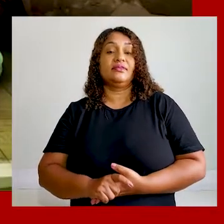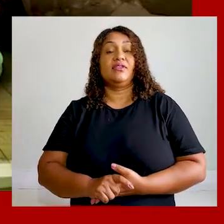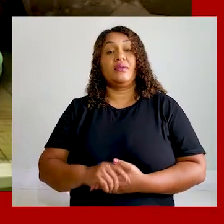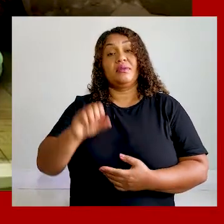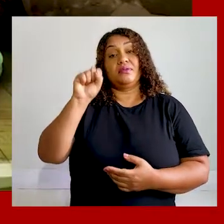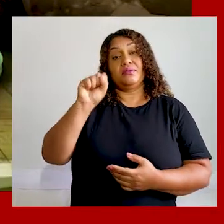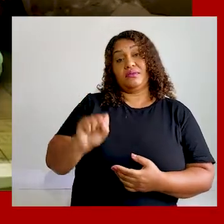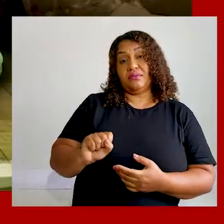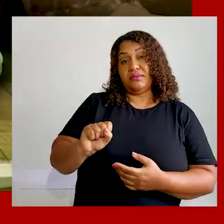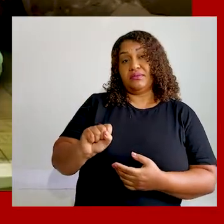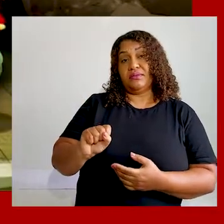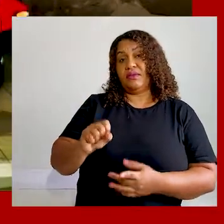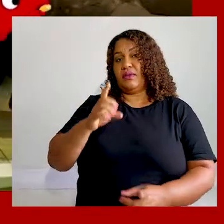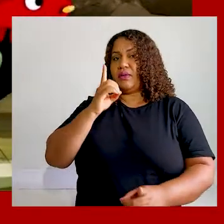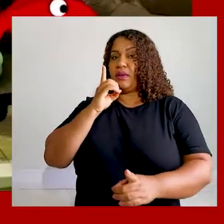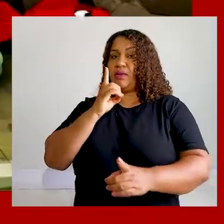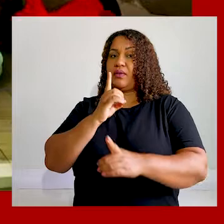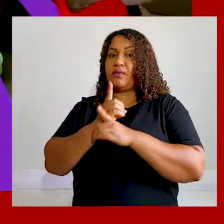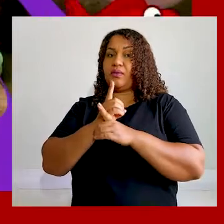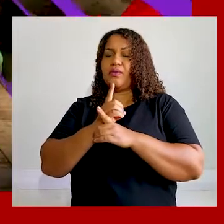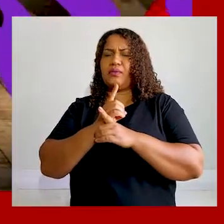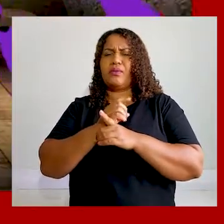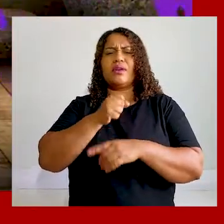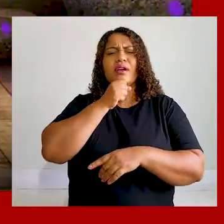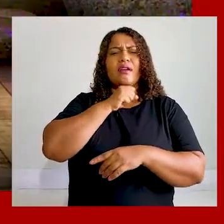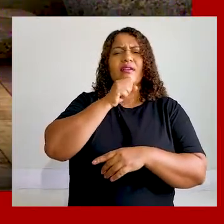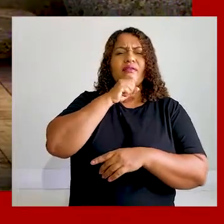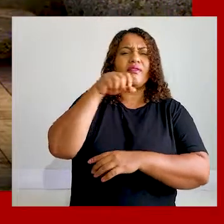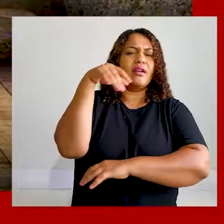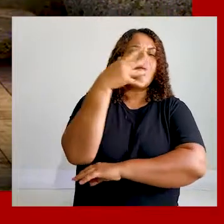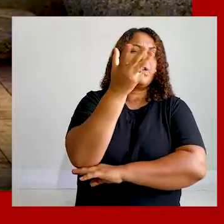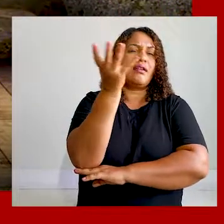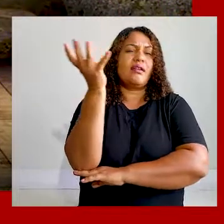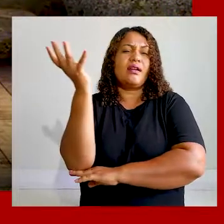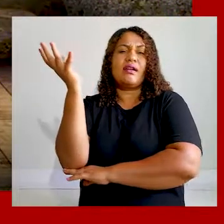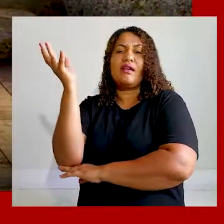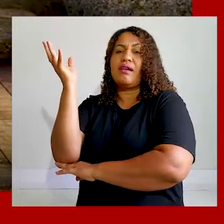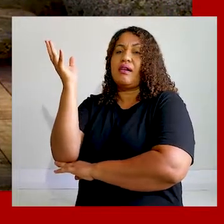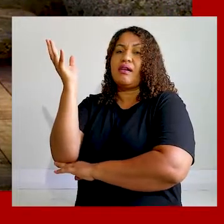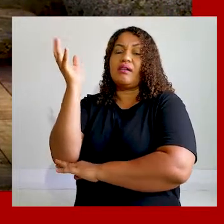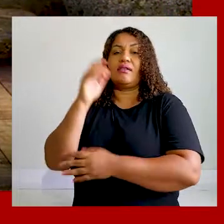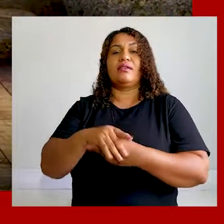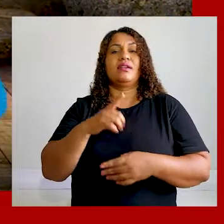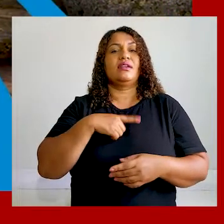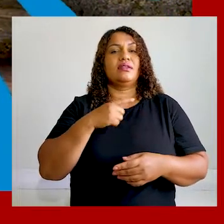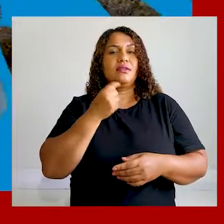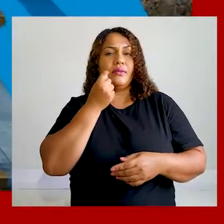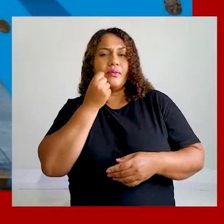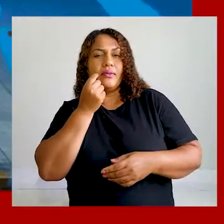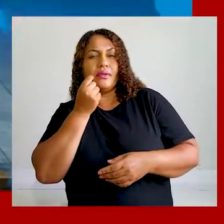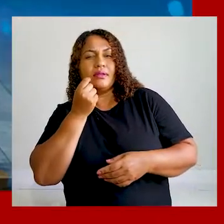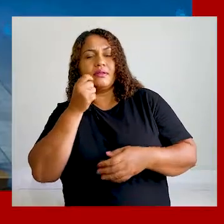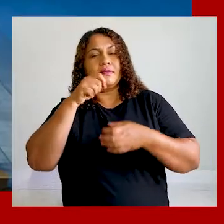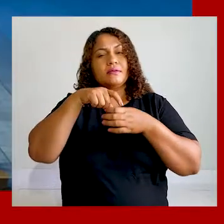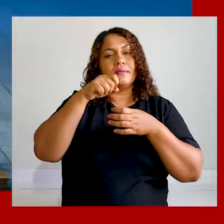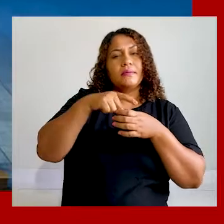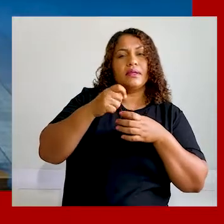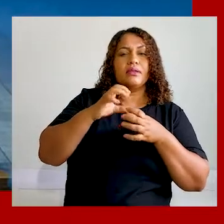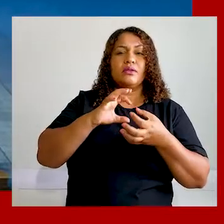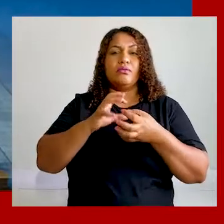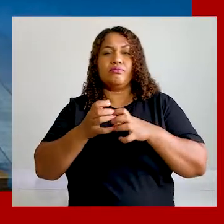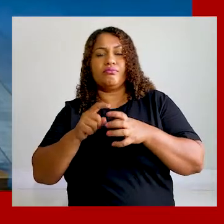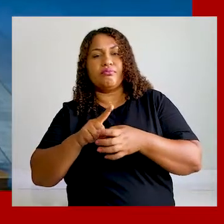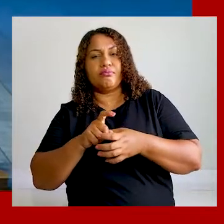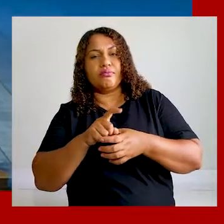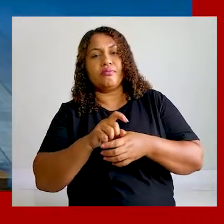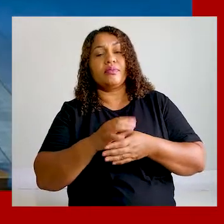E foi para o sul, ao encontro da velha árvore, com uma semente de goiaba na boca, para iniciar